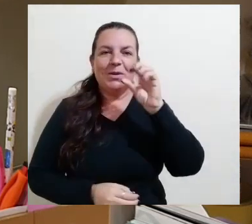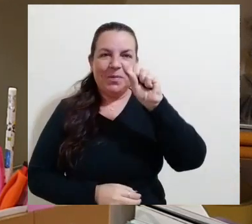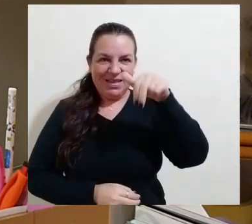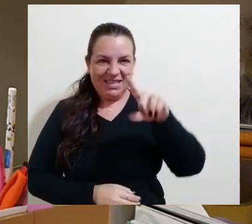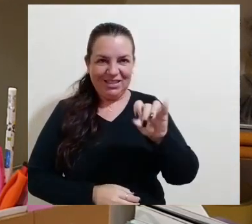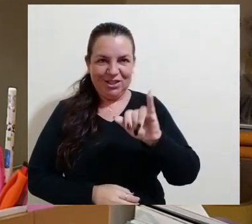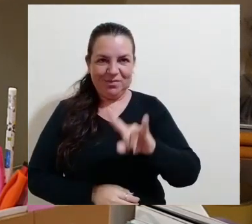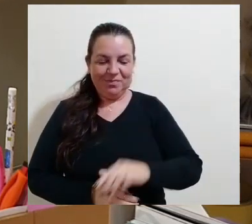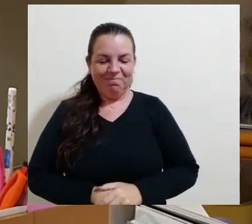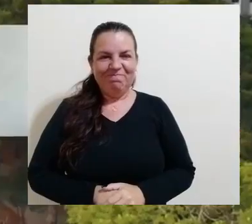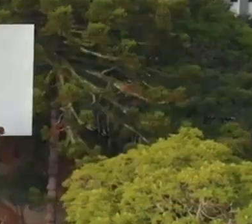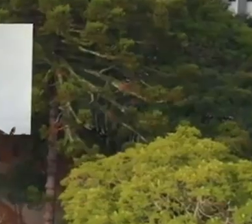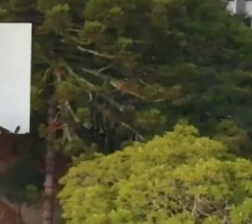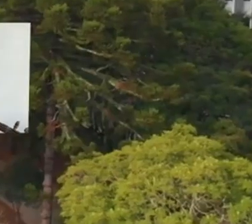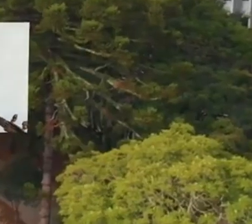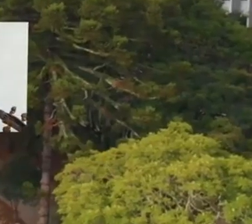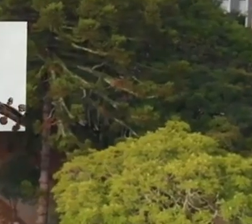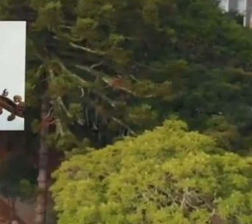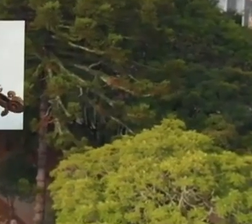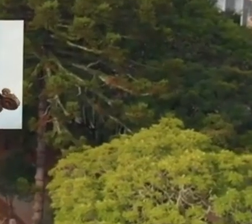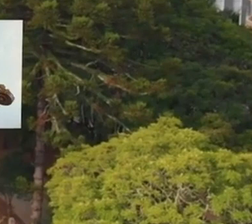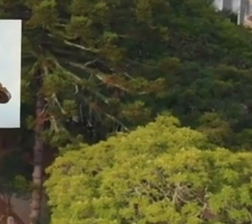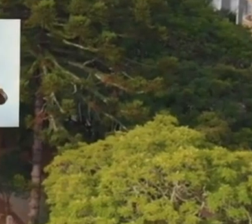até semana que vem beijo para sandy e